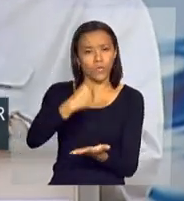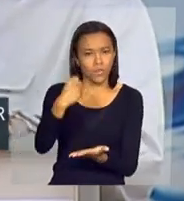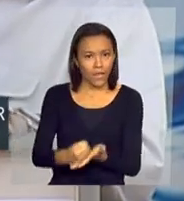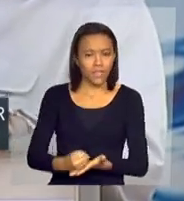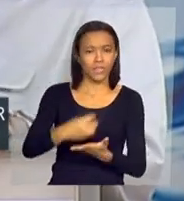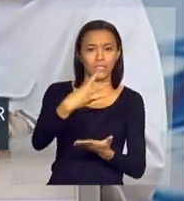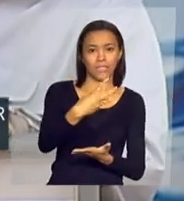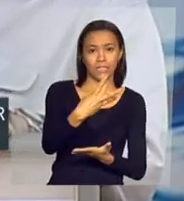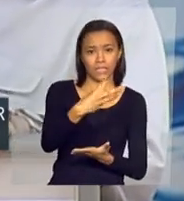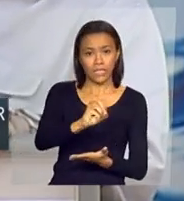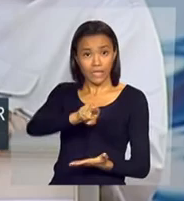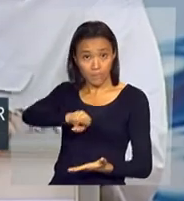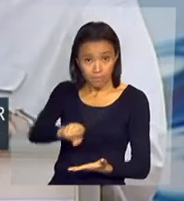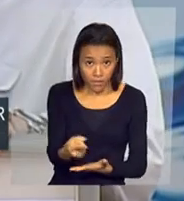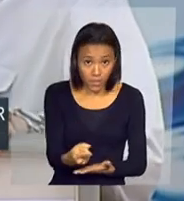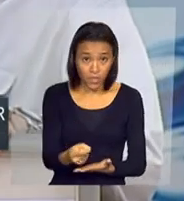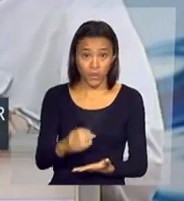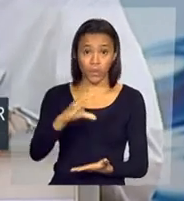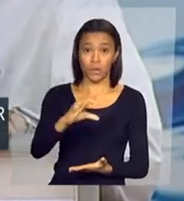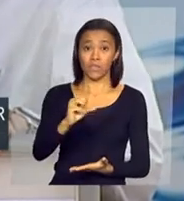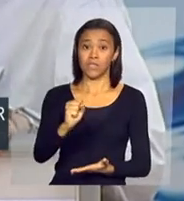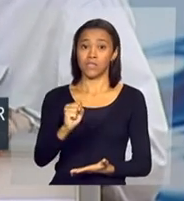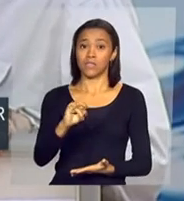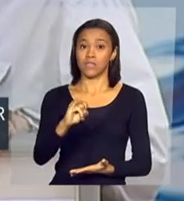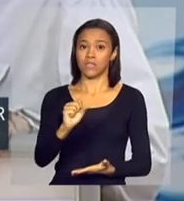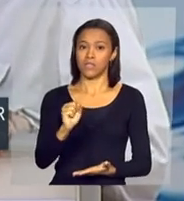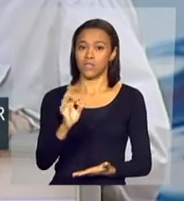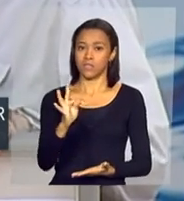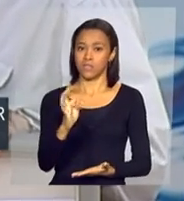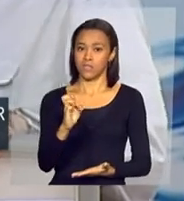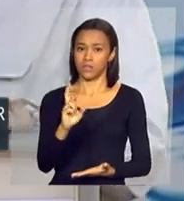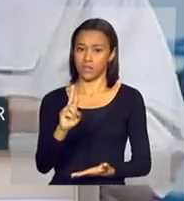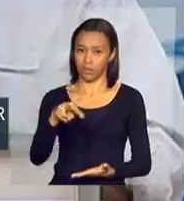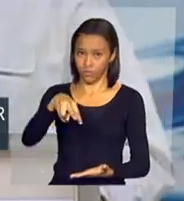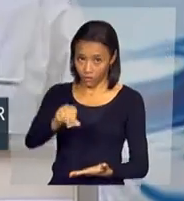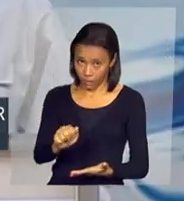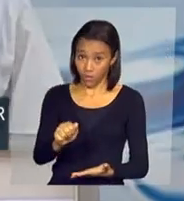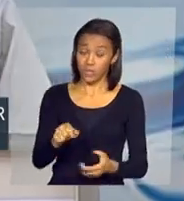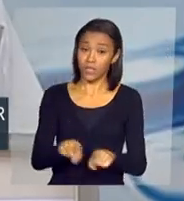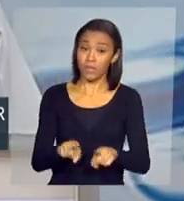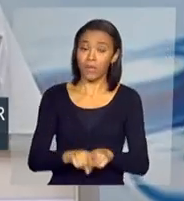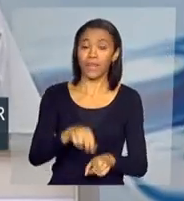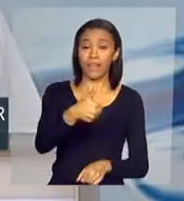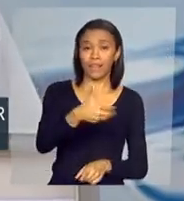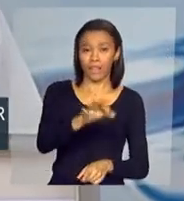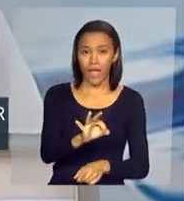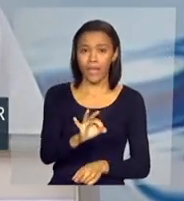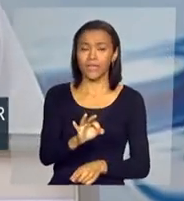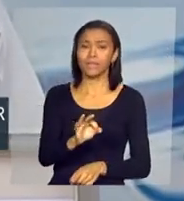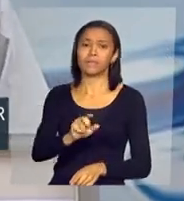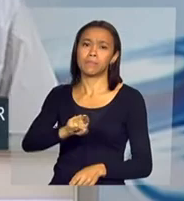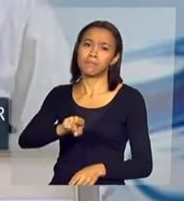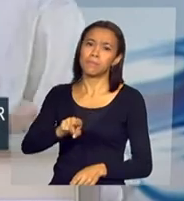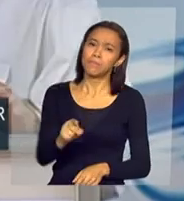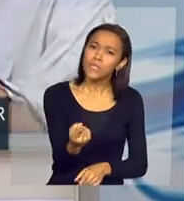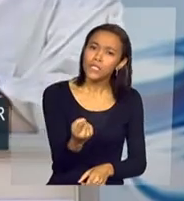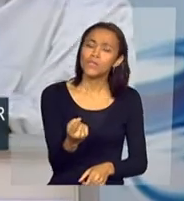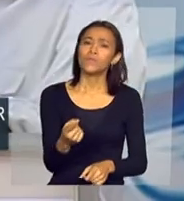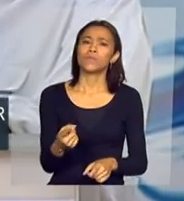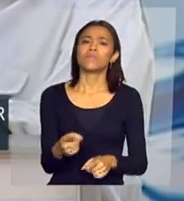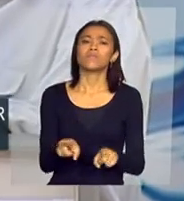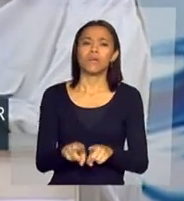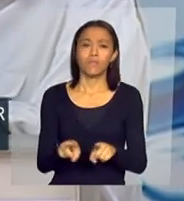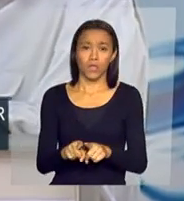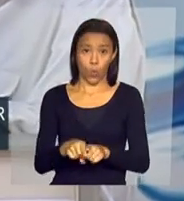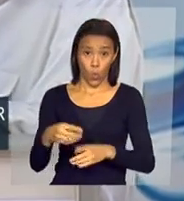mil novas cisternas no Ministério da Integração Nacional e 10.800 cisternas com o Ministério